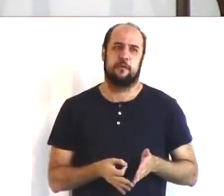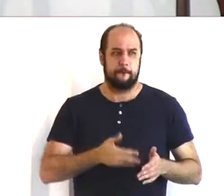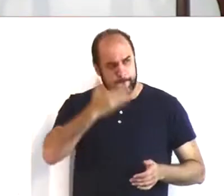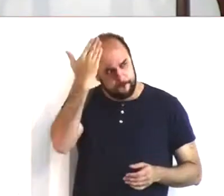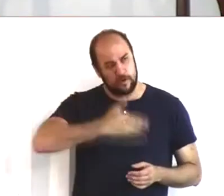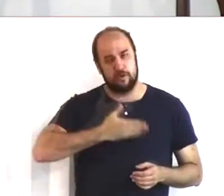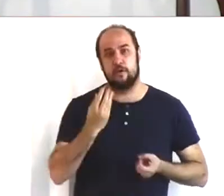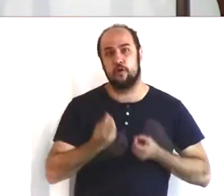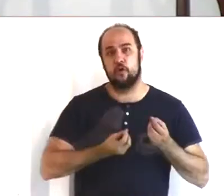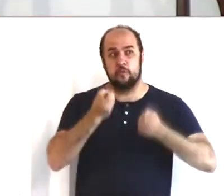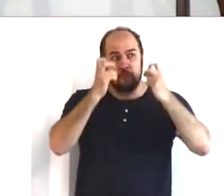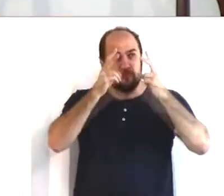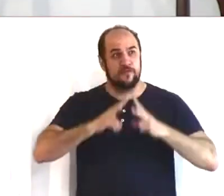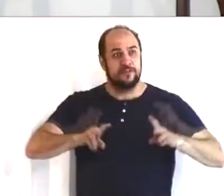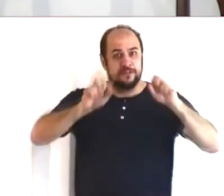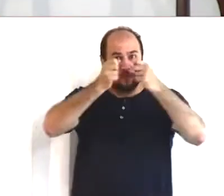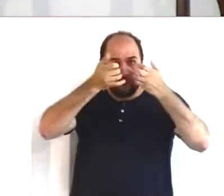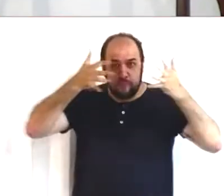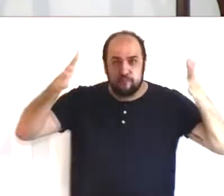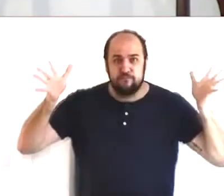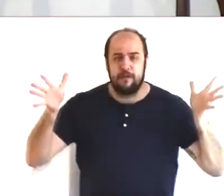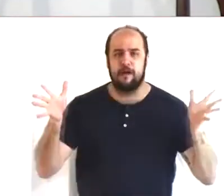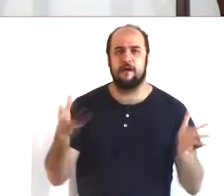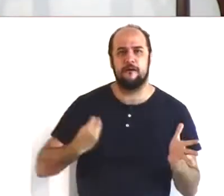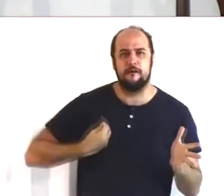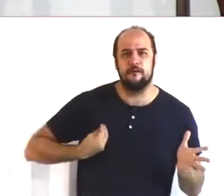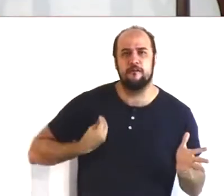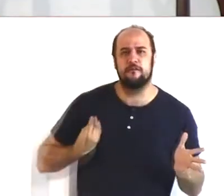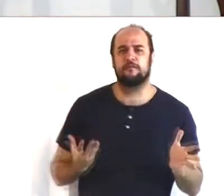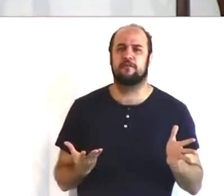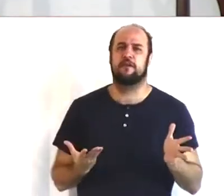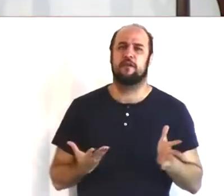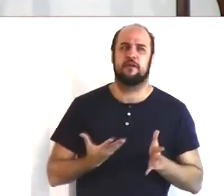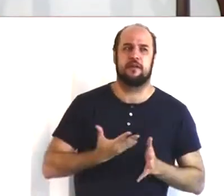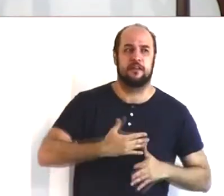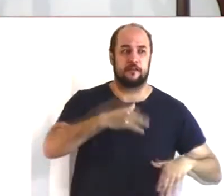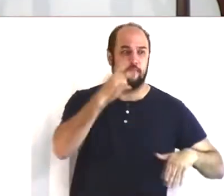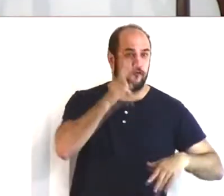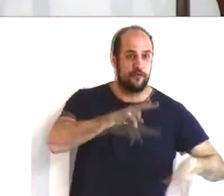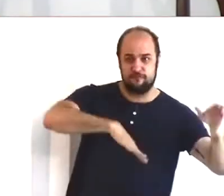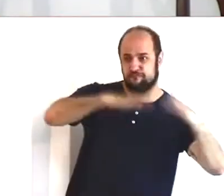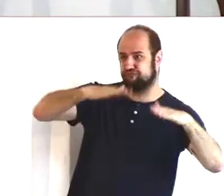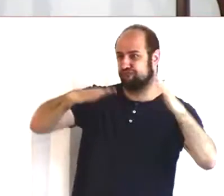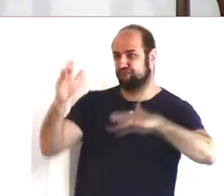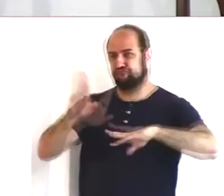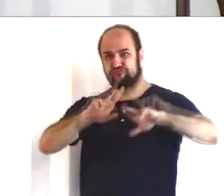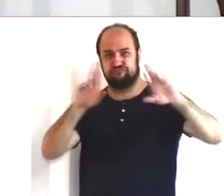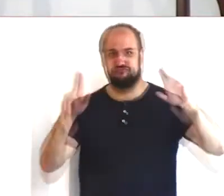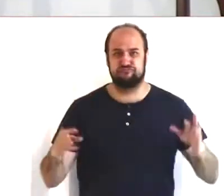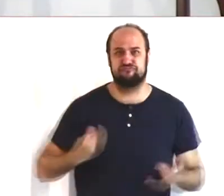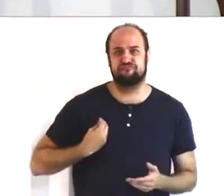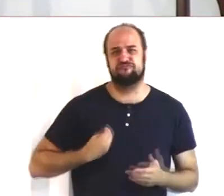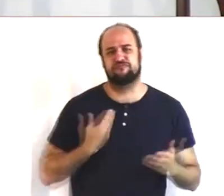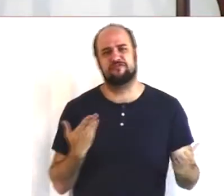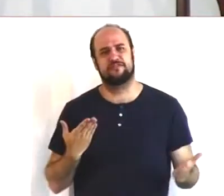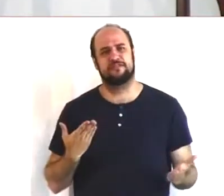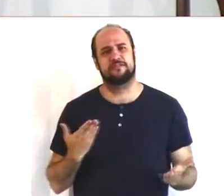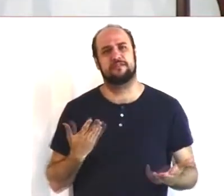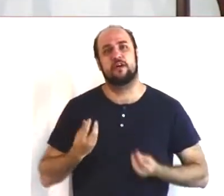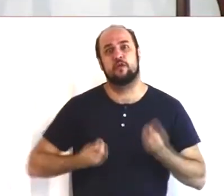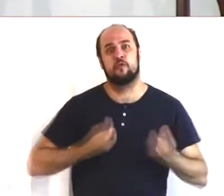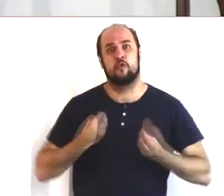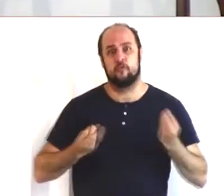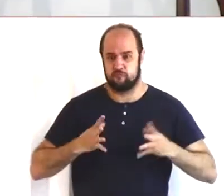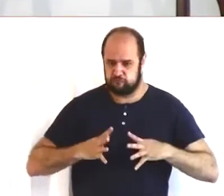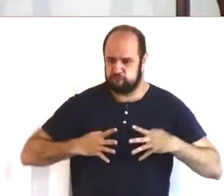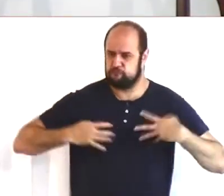ter uma visão ampla da vida a partir das oscilações que a própria vida nos impõe, como ter uma